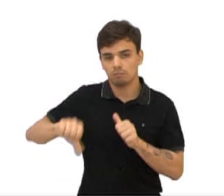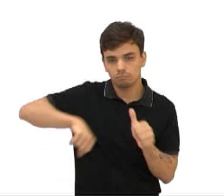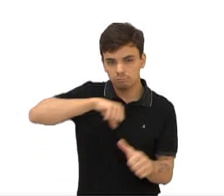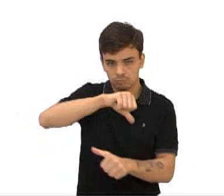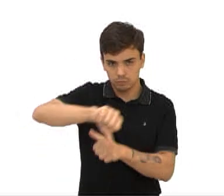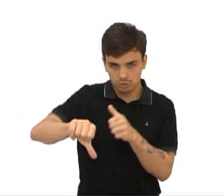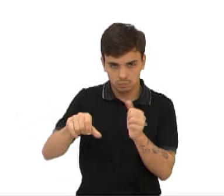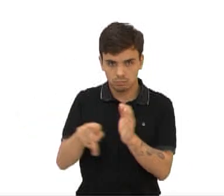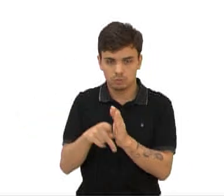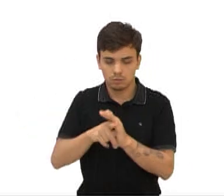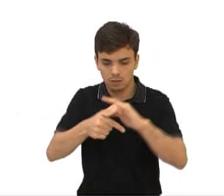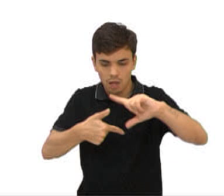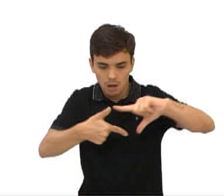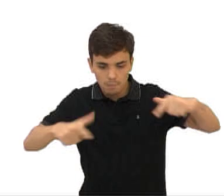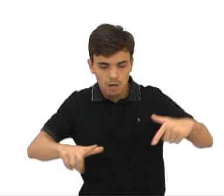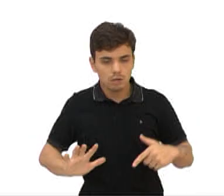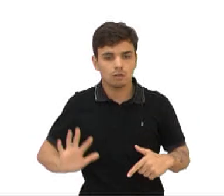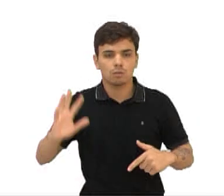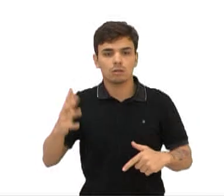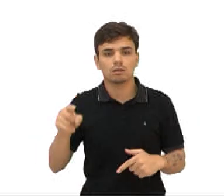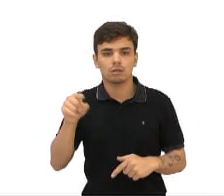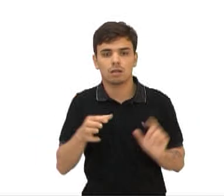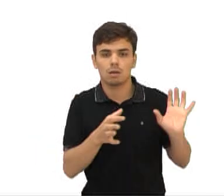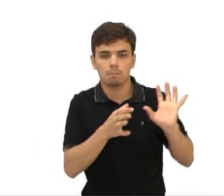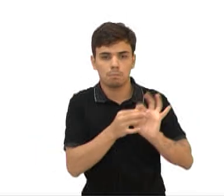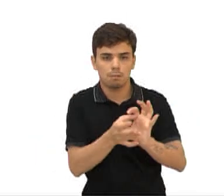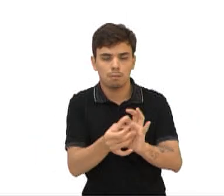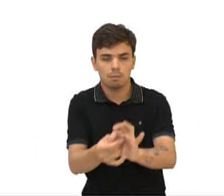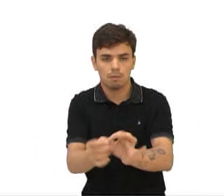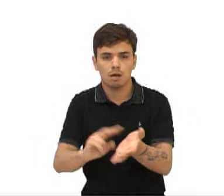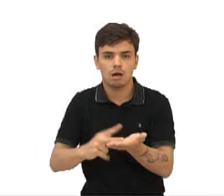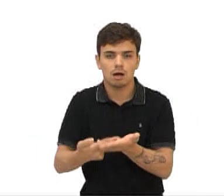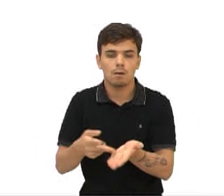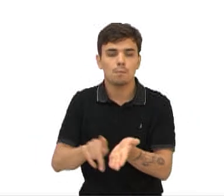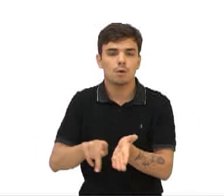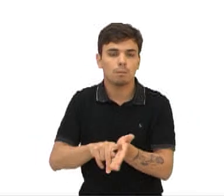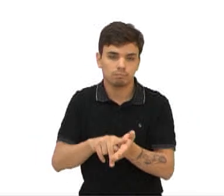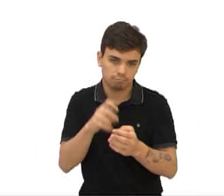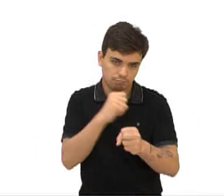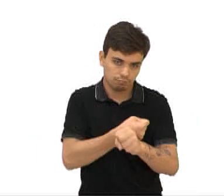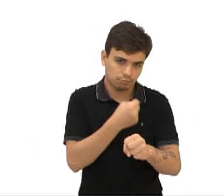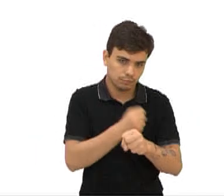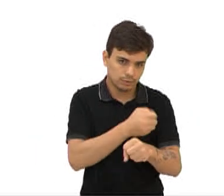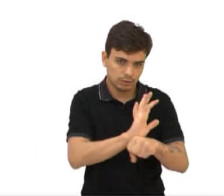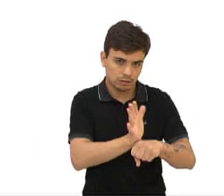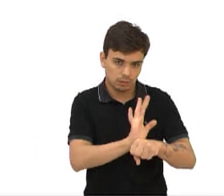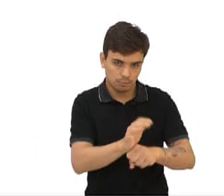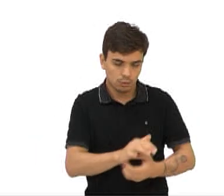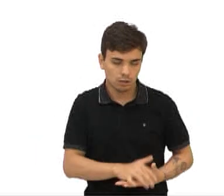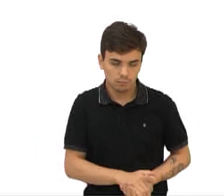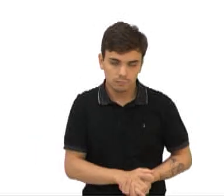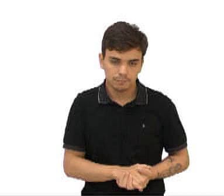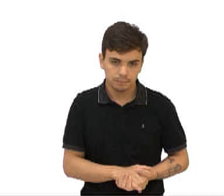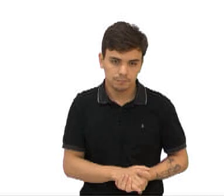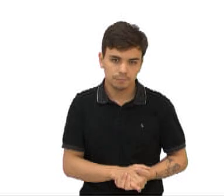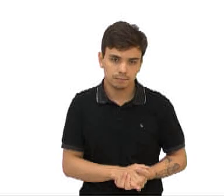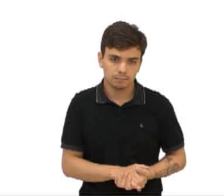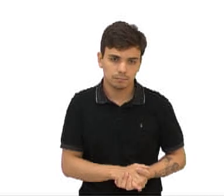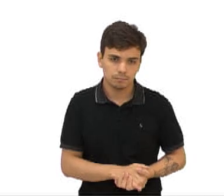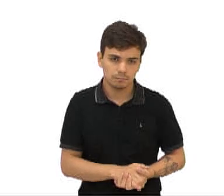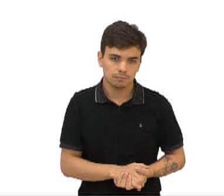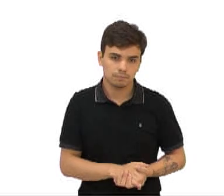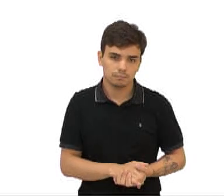pela modernidade que naquele contexto se traduzia na exibição de obras cinematográficas.